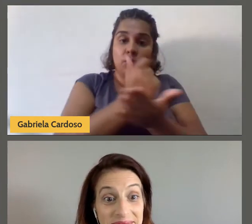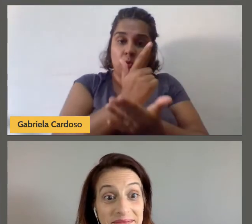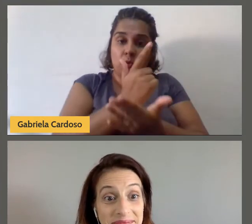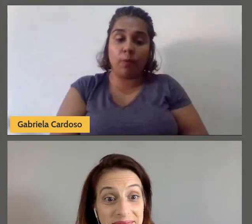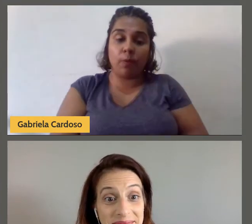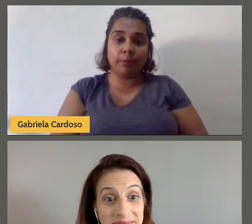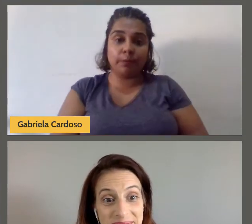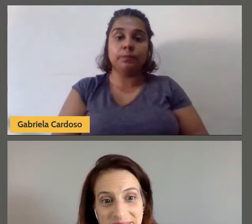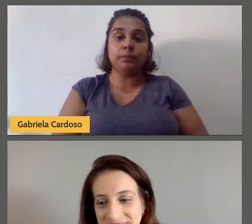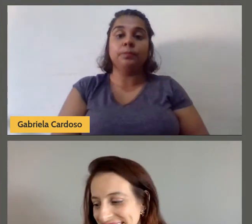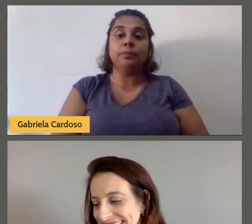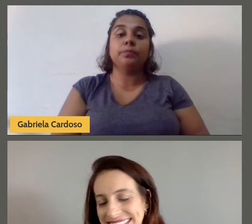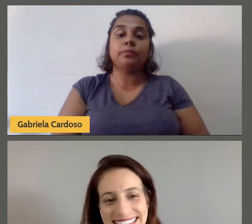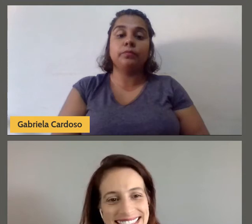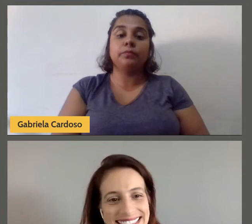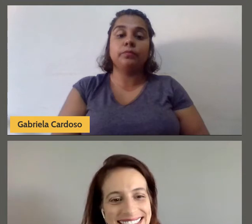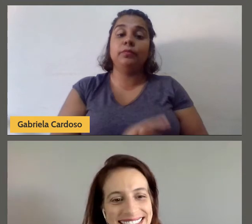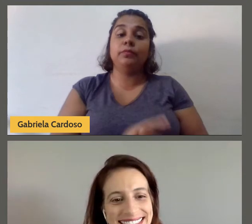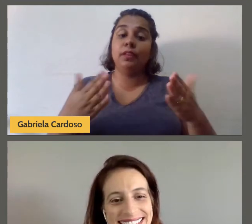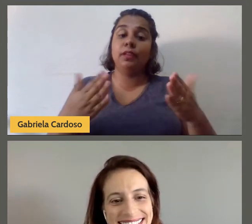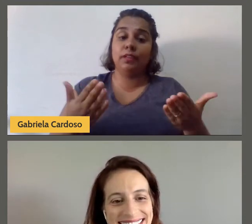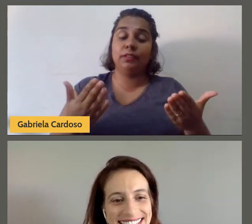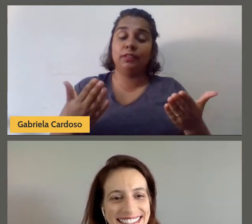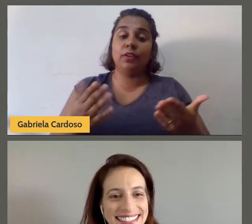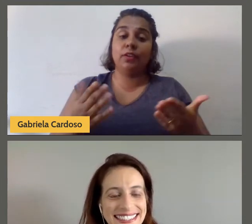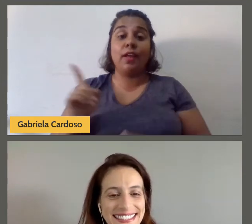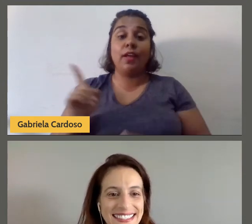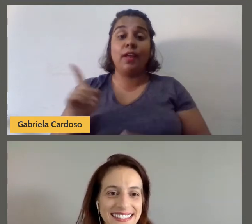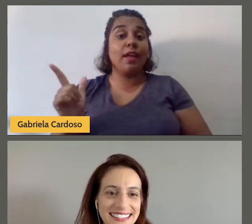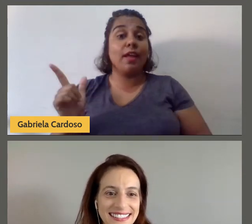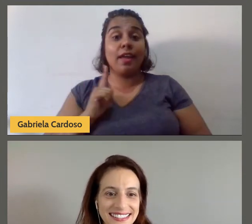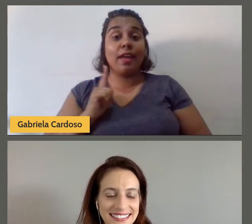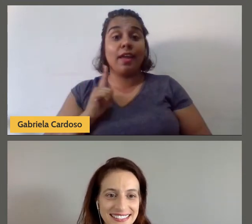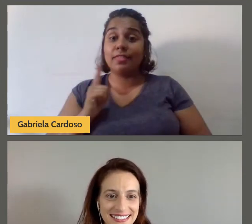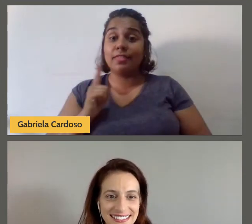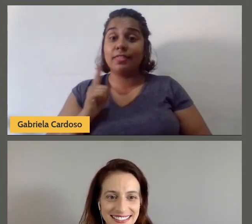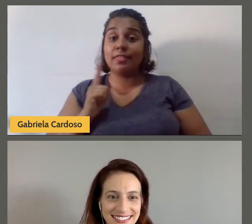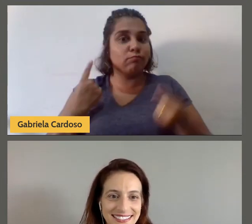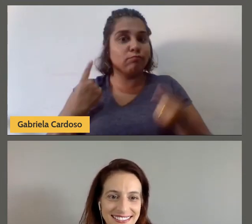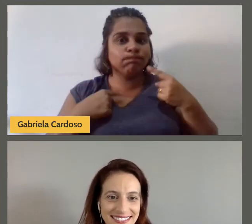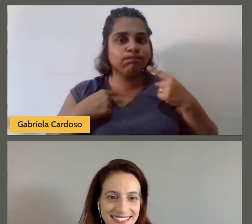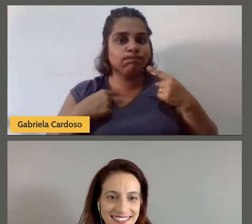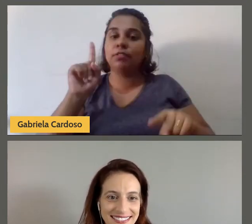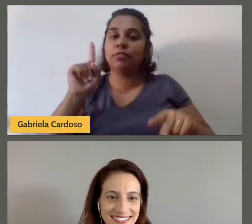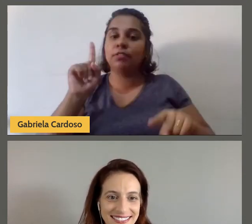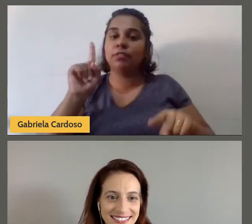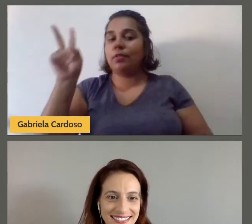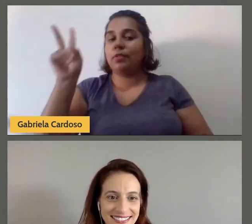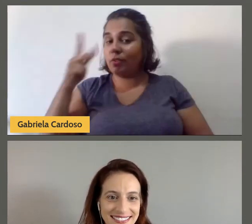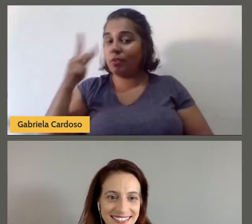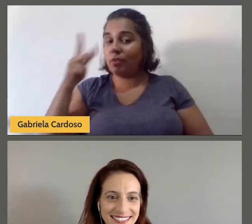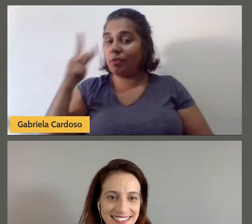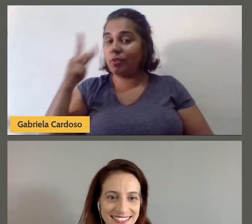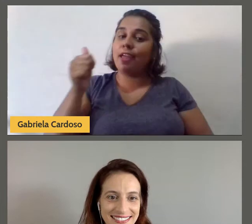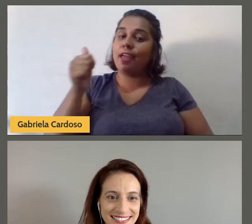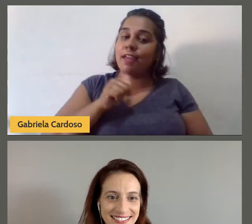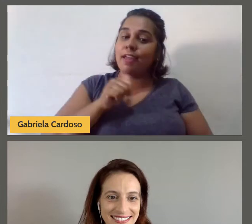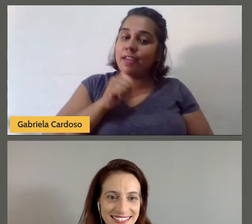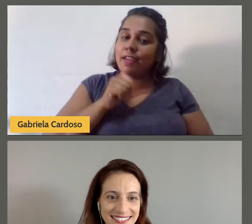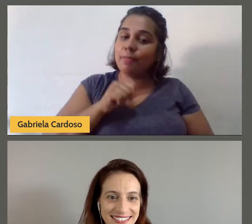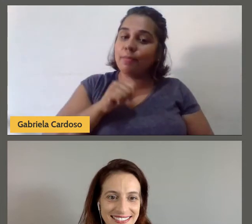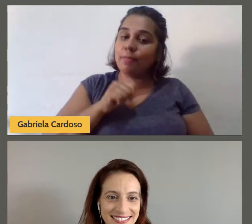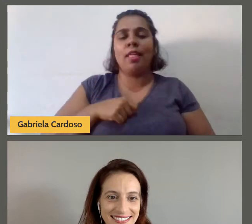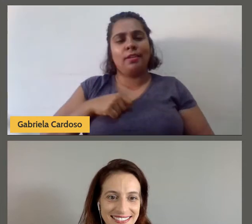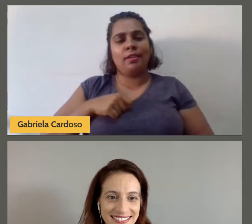aí uma deslanchada e hoje está super crescendo. Acho que é uma história muito legal, porque é uma mulher muito batalhadora, com um filho, né?